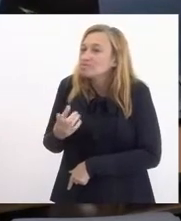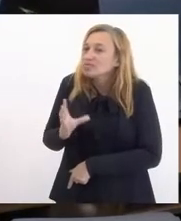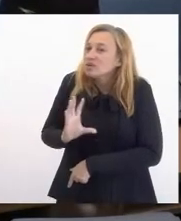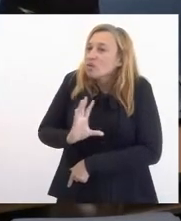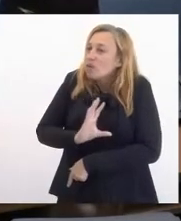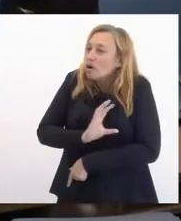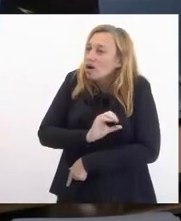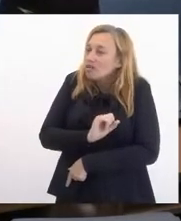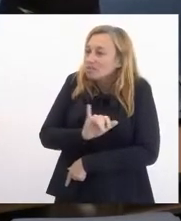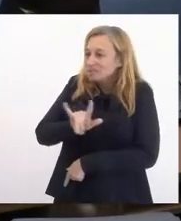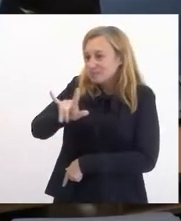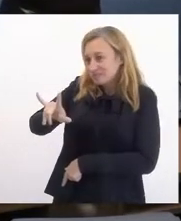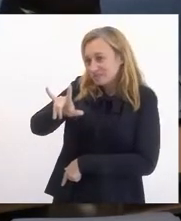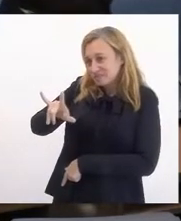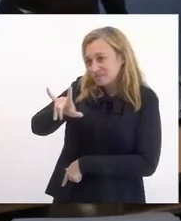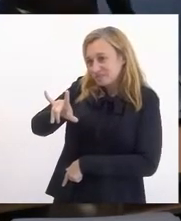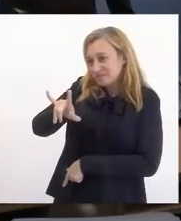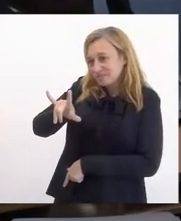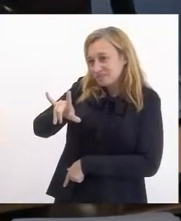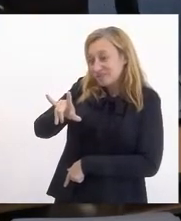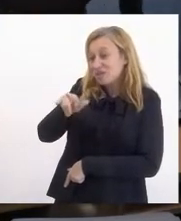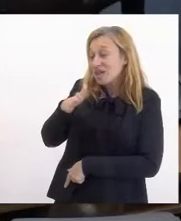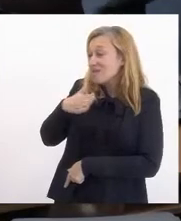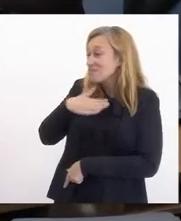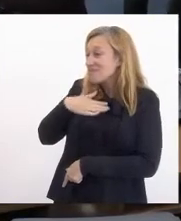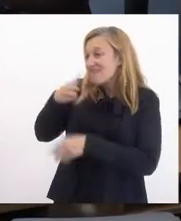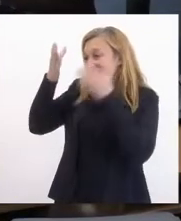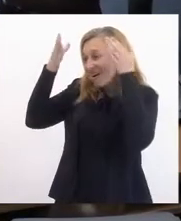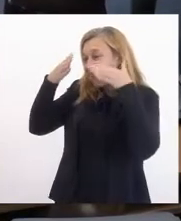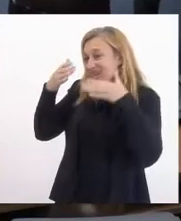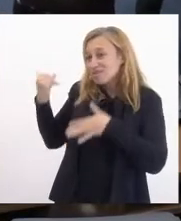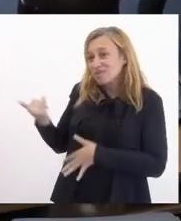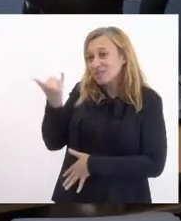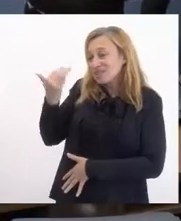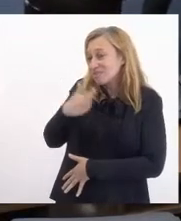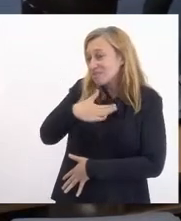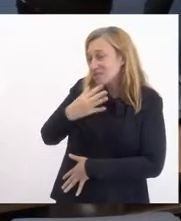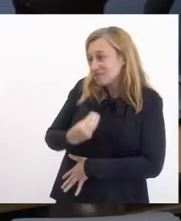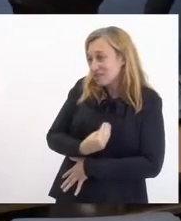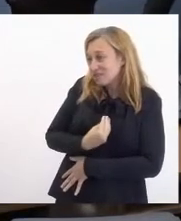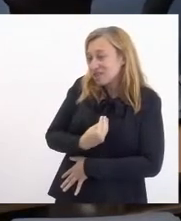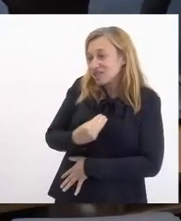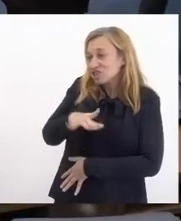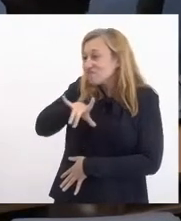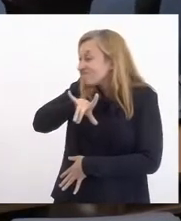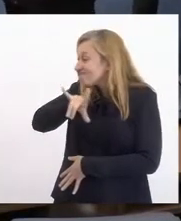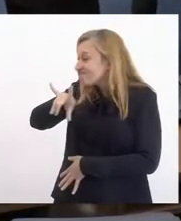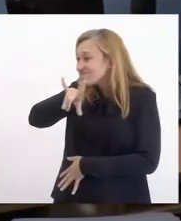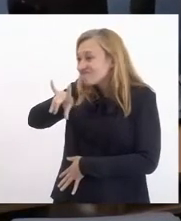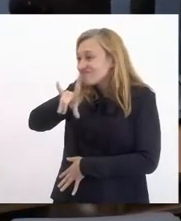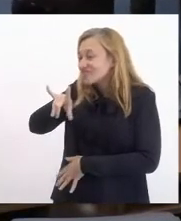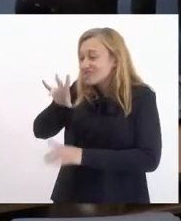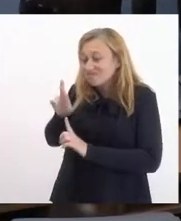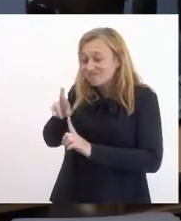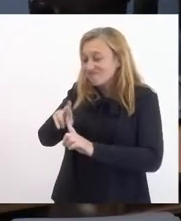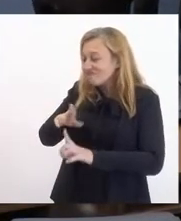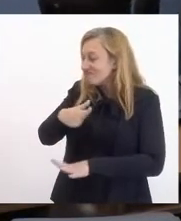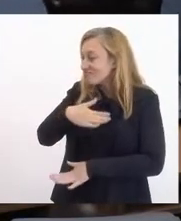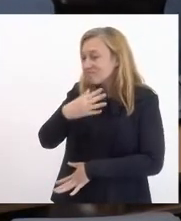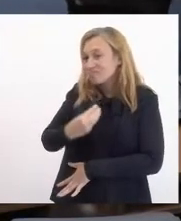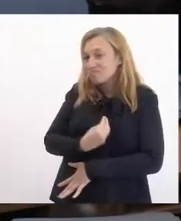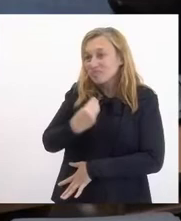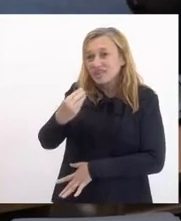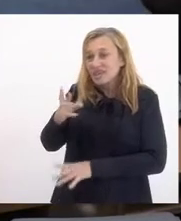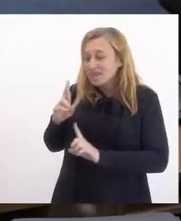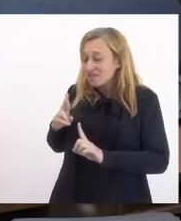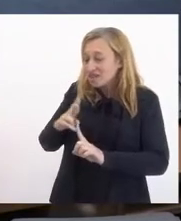amo, quanto você é minha rainha, é importante na minha vida. Te amo, você é referência para mim,